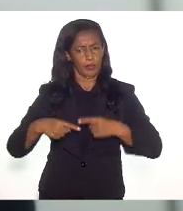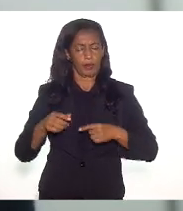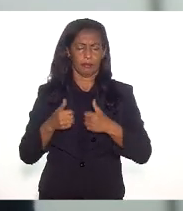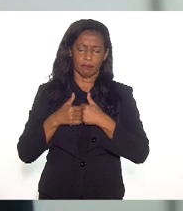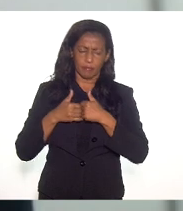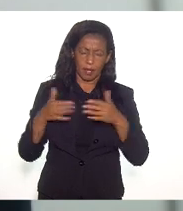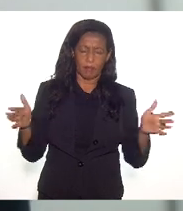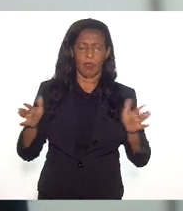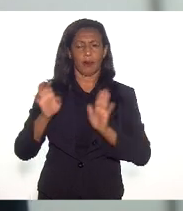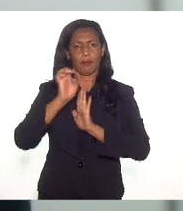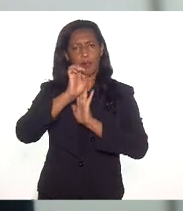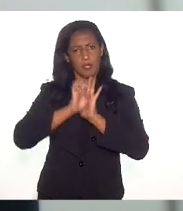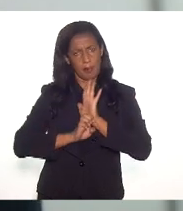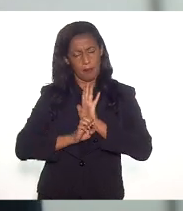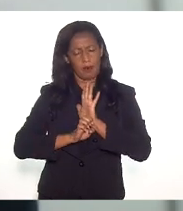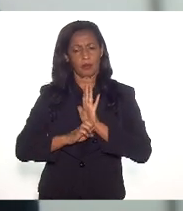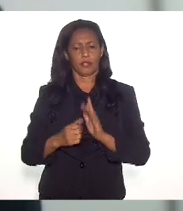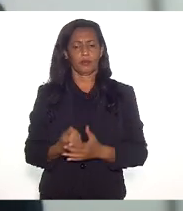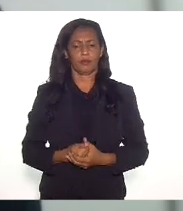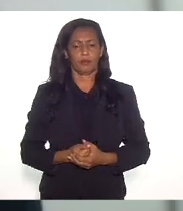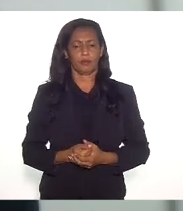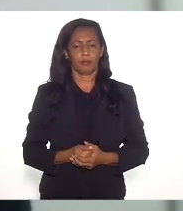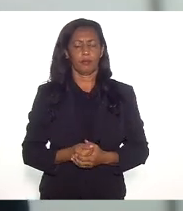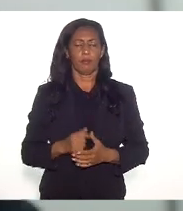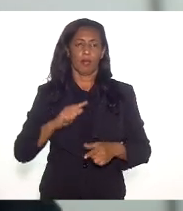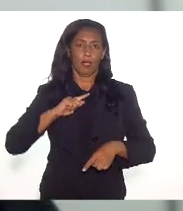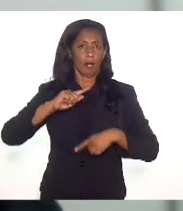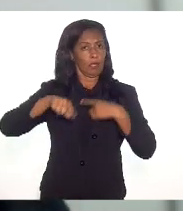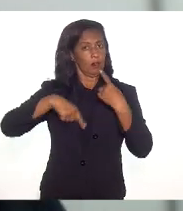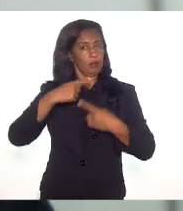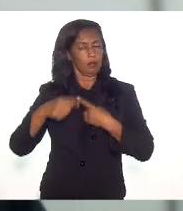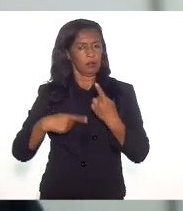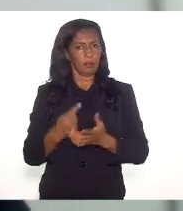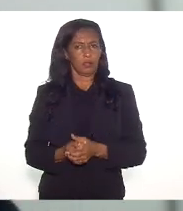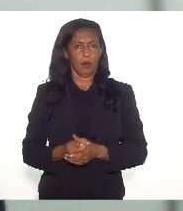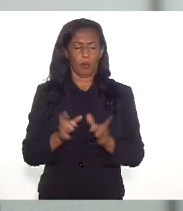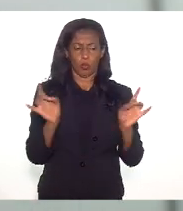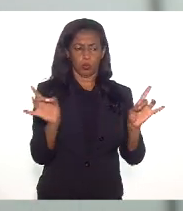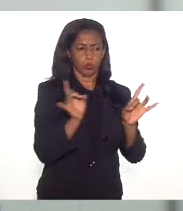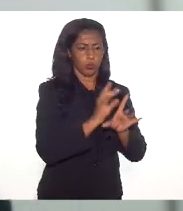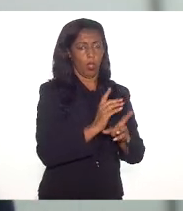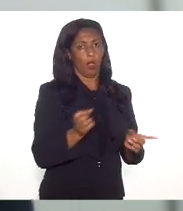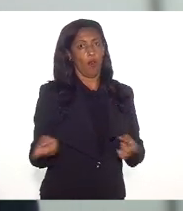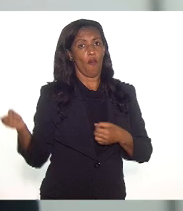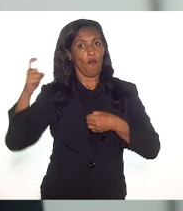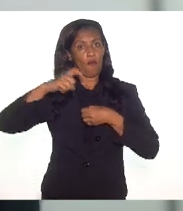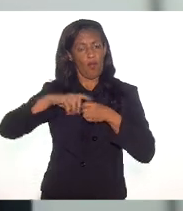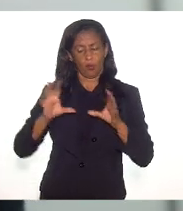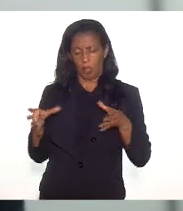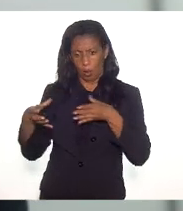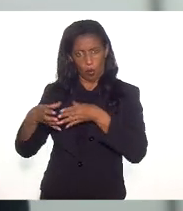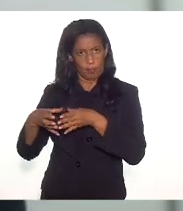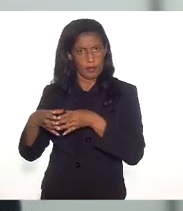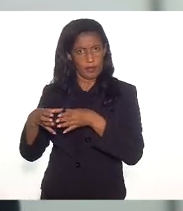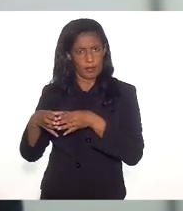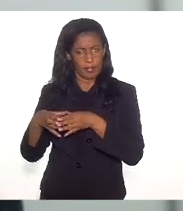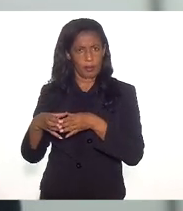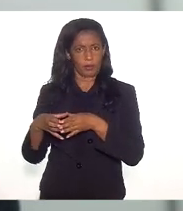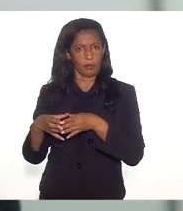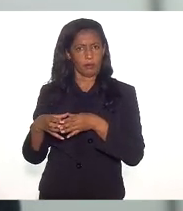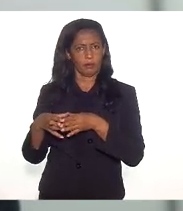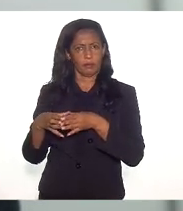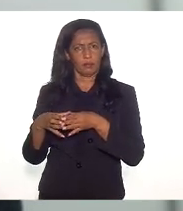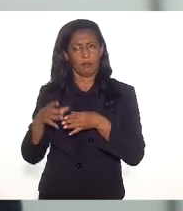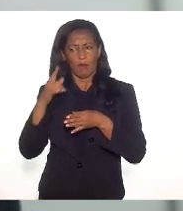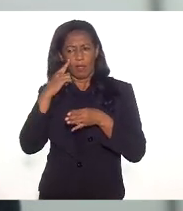emendas, a emenda constitucional. Depois de extinto o prazo de emendas, volta à comissão que